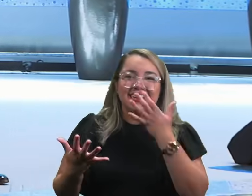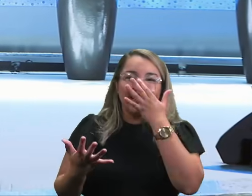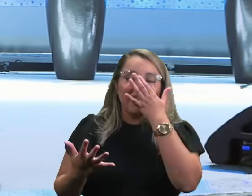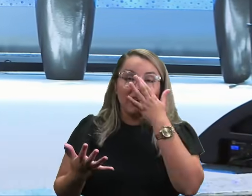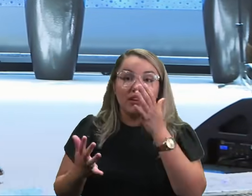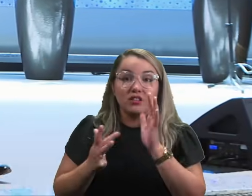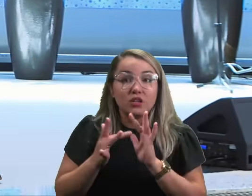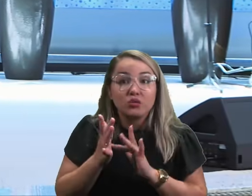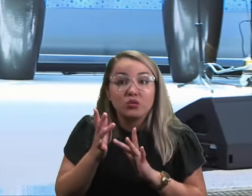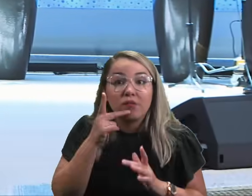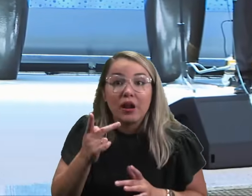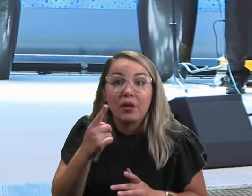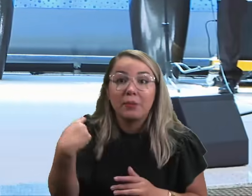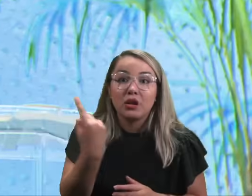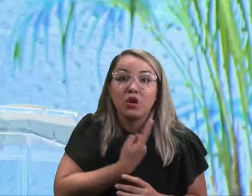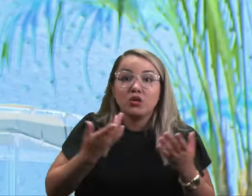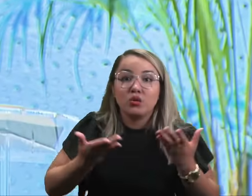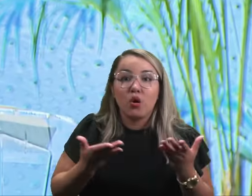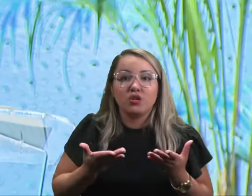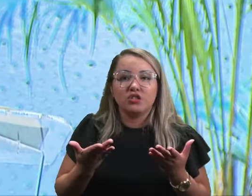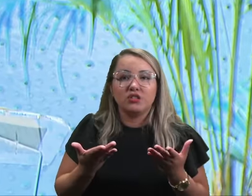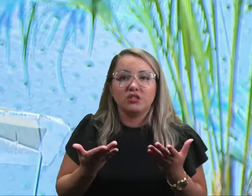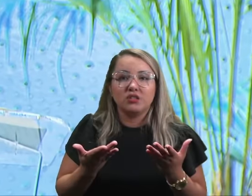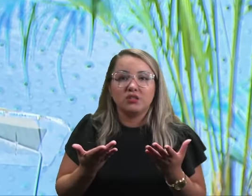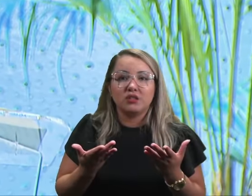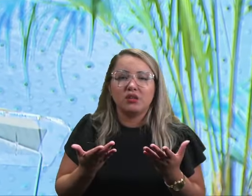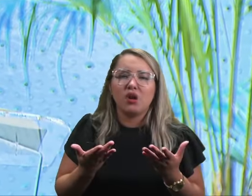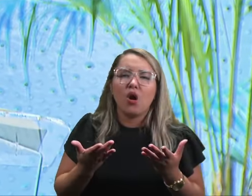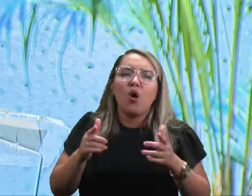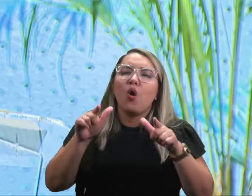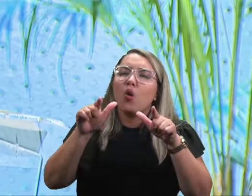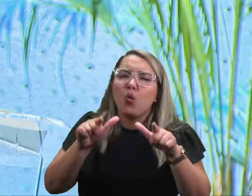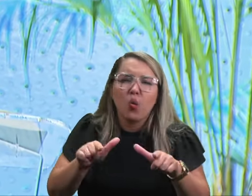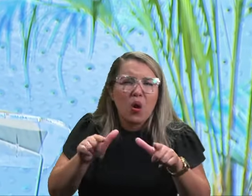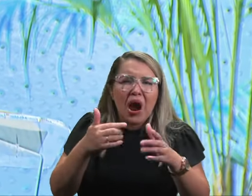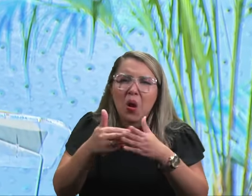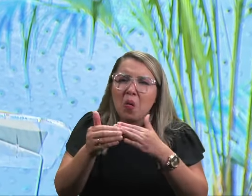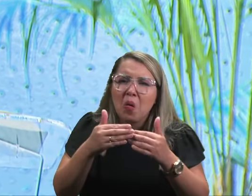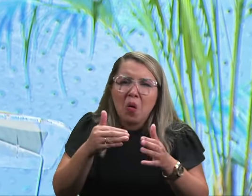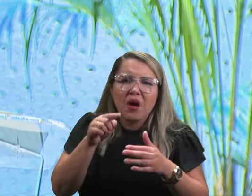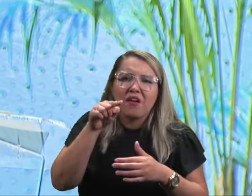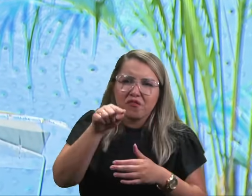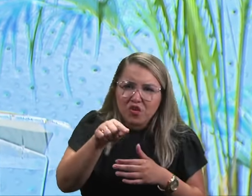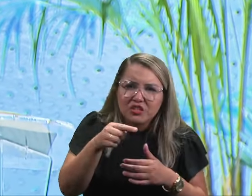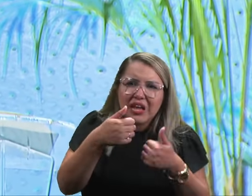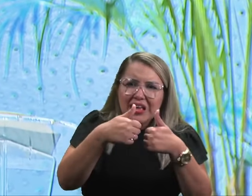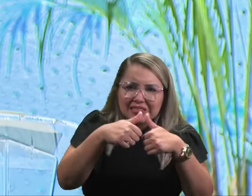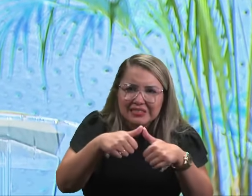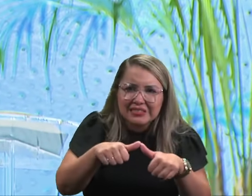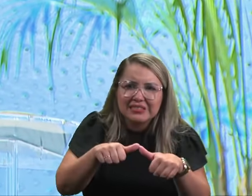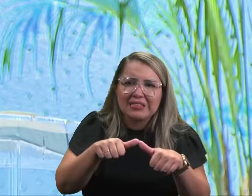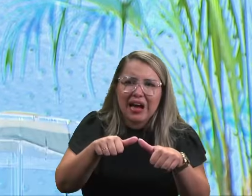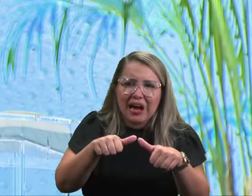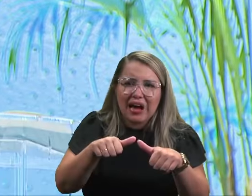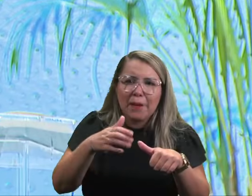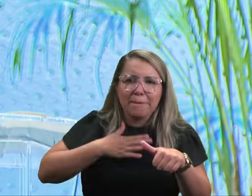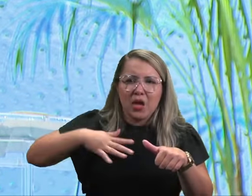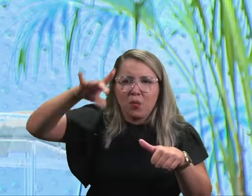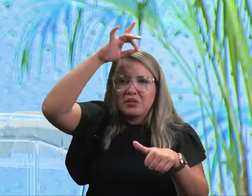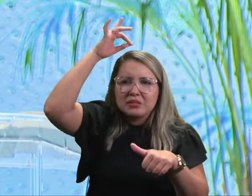Jesus está dizendo para nós hoje, queridos: onde estiver o meu Espírito,